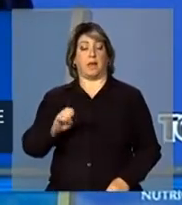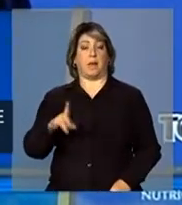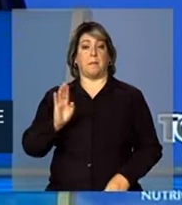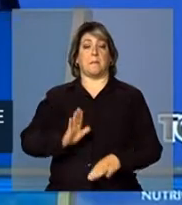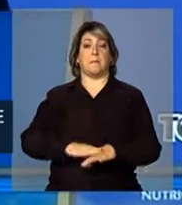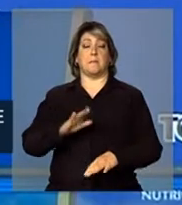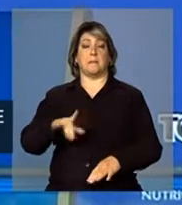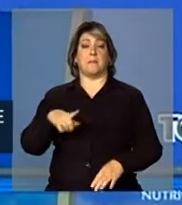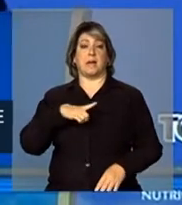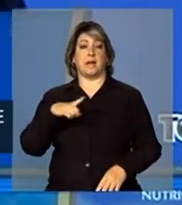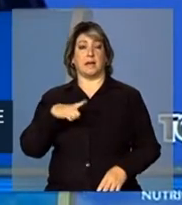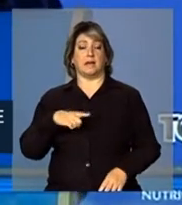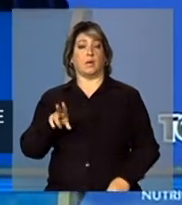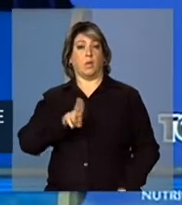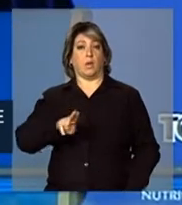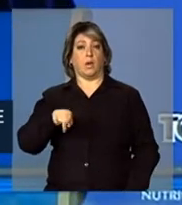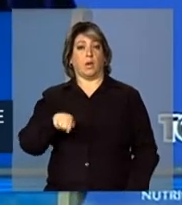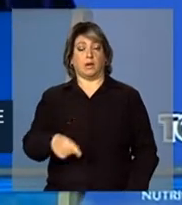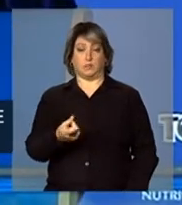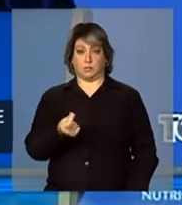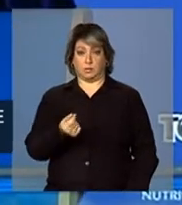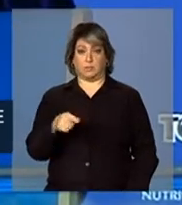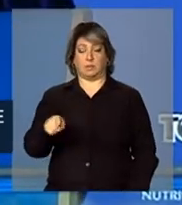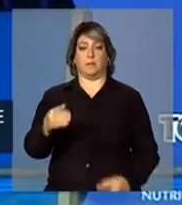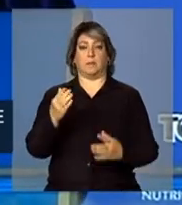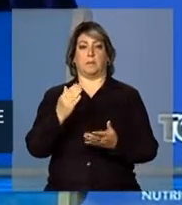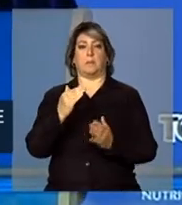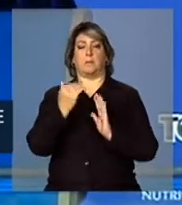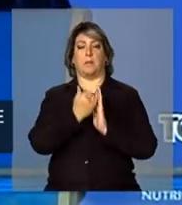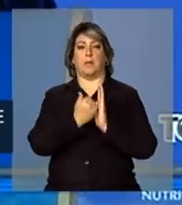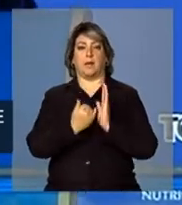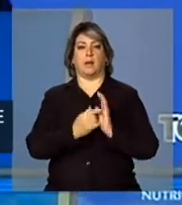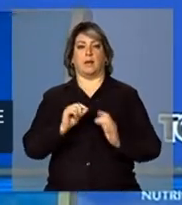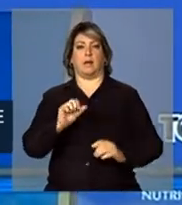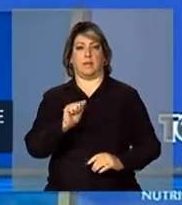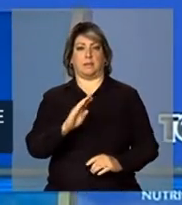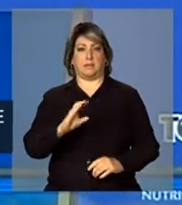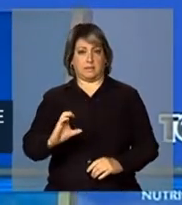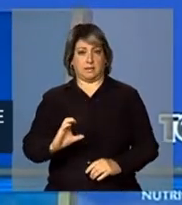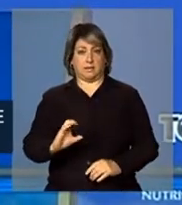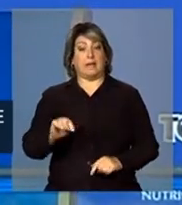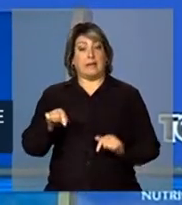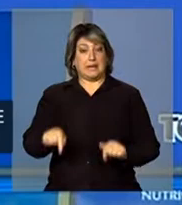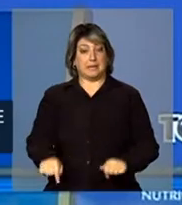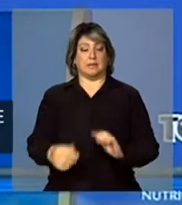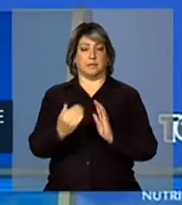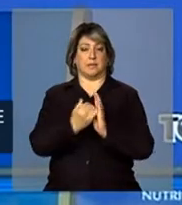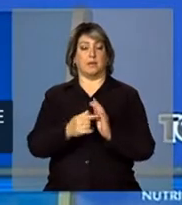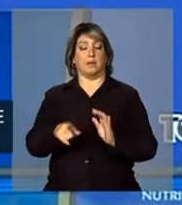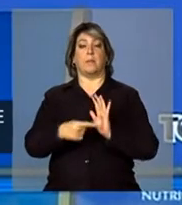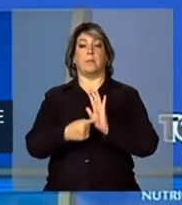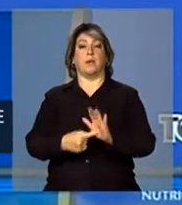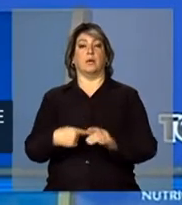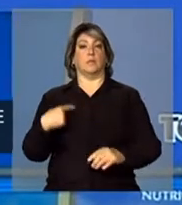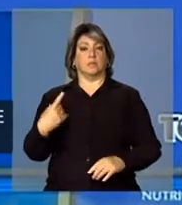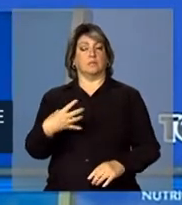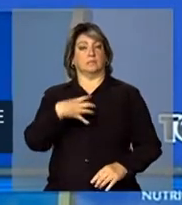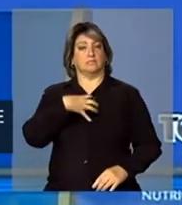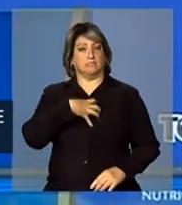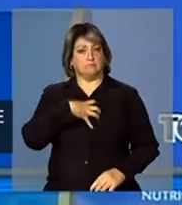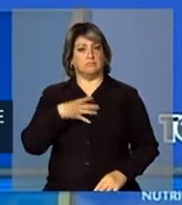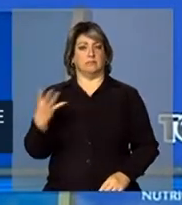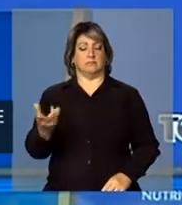tinham usado o crédito do programa ABC, o que mostra uma grande sensibilidade para